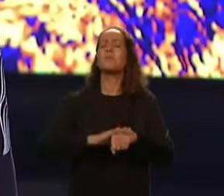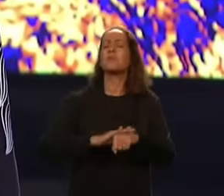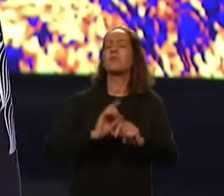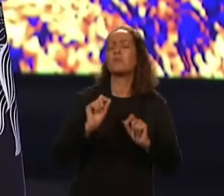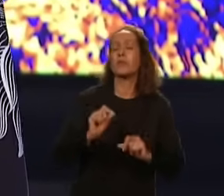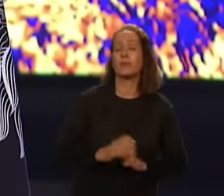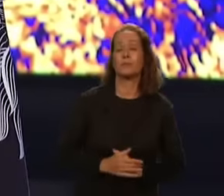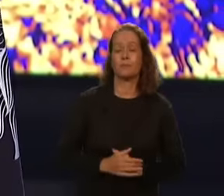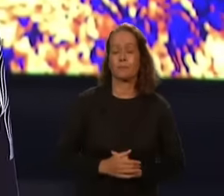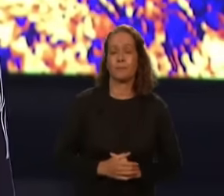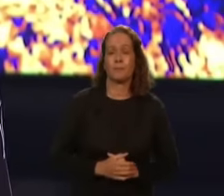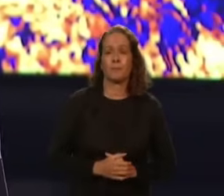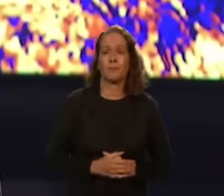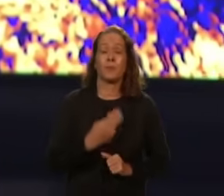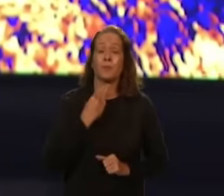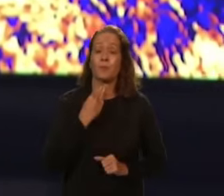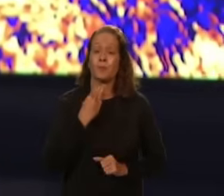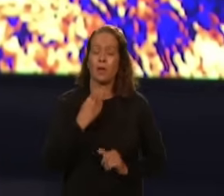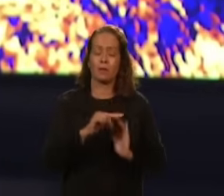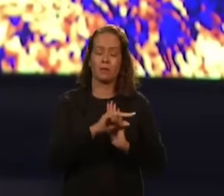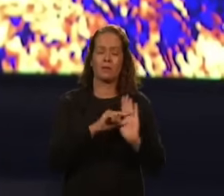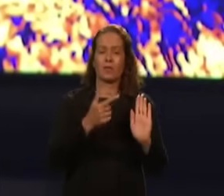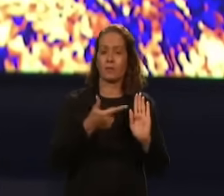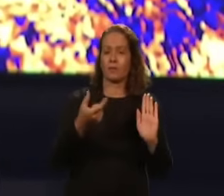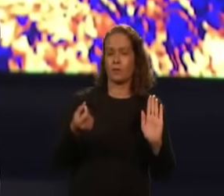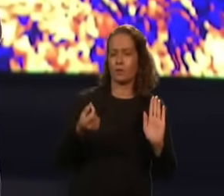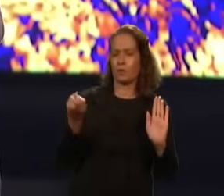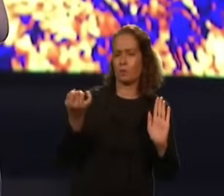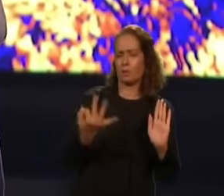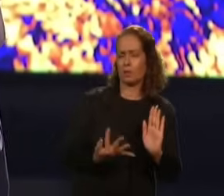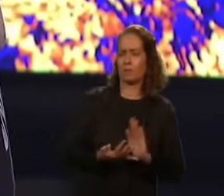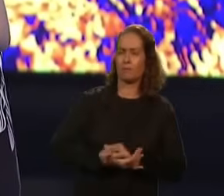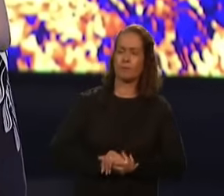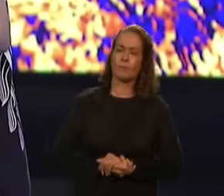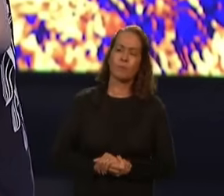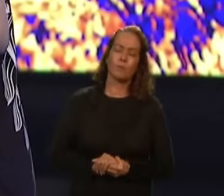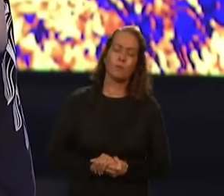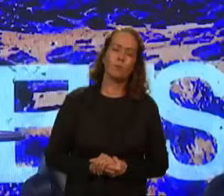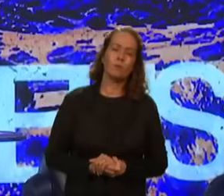aí comigo o verso 20. O verso 20 diz assim: